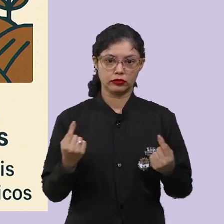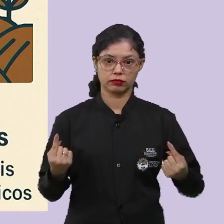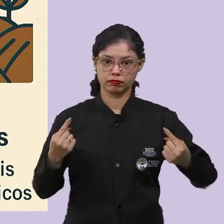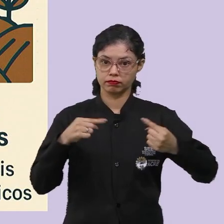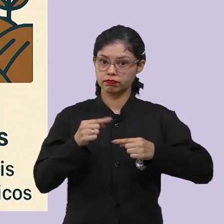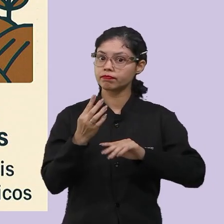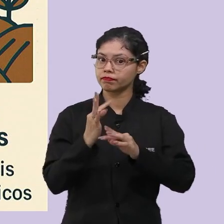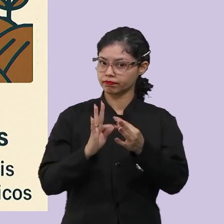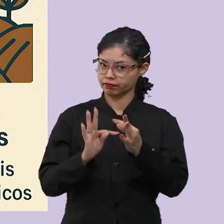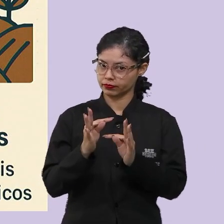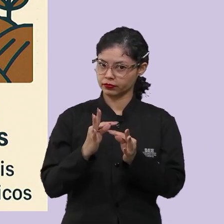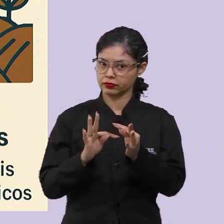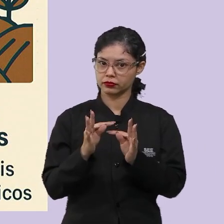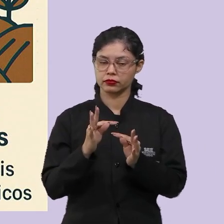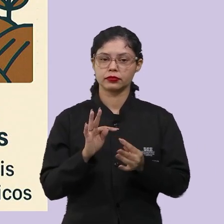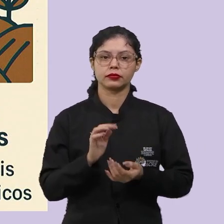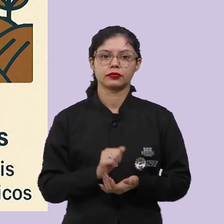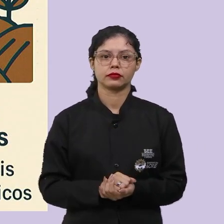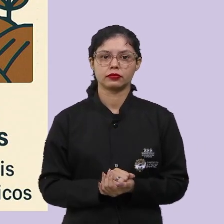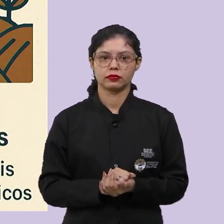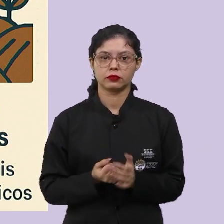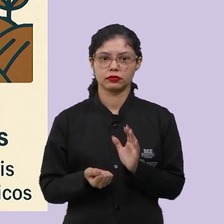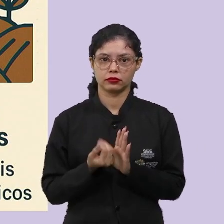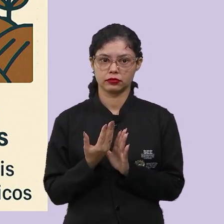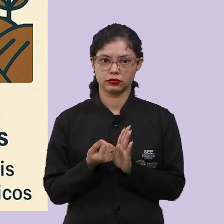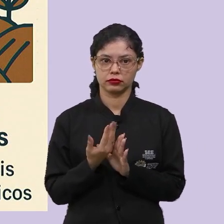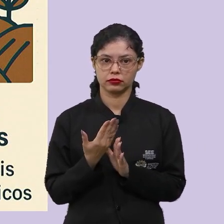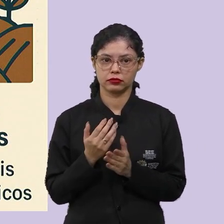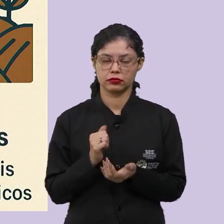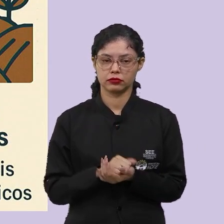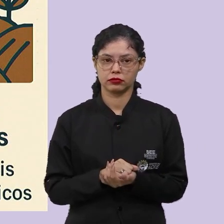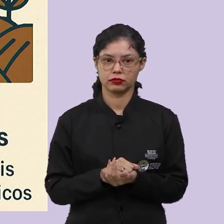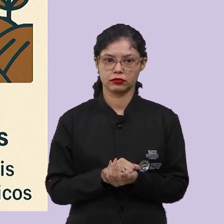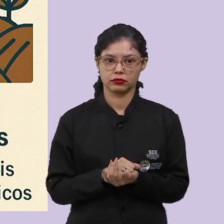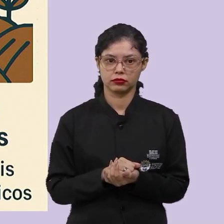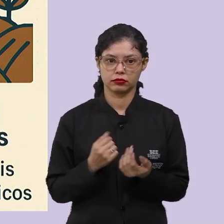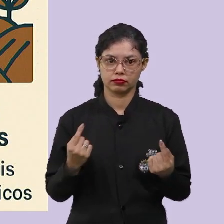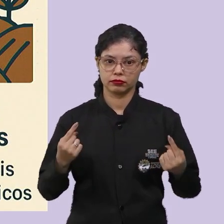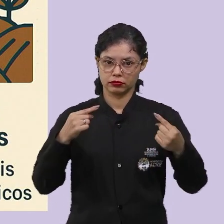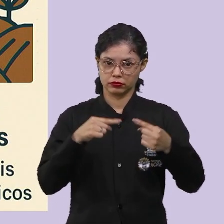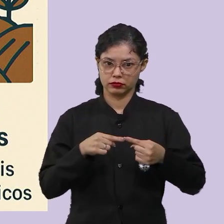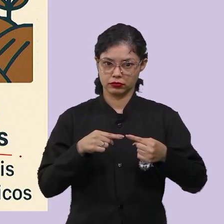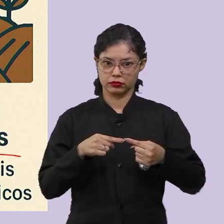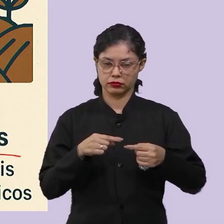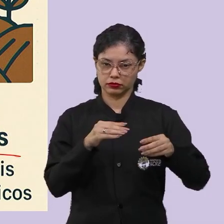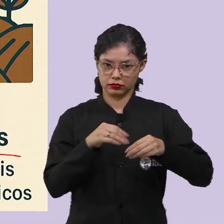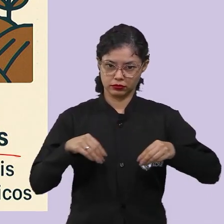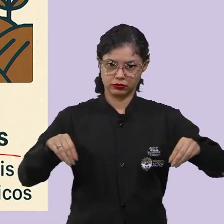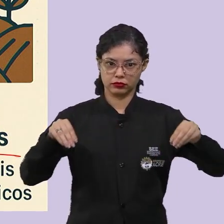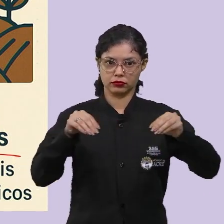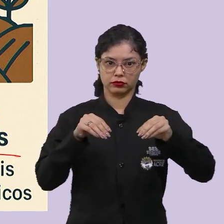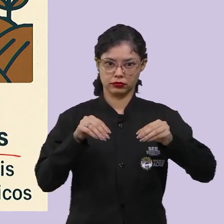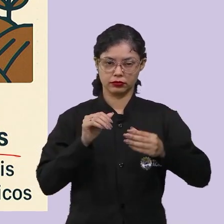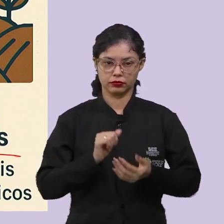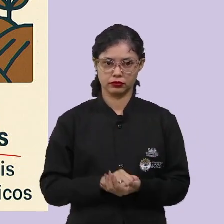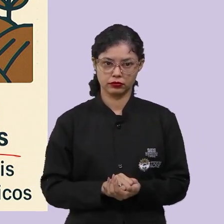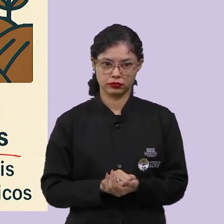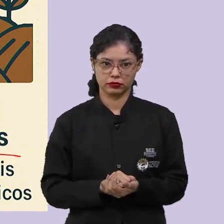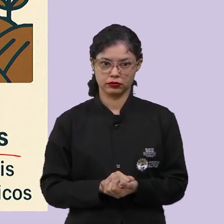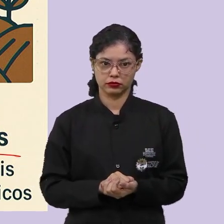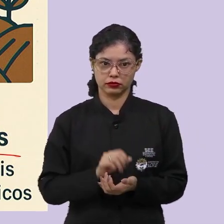competição tecnológica e eles vão gerar conflitos aí de disputas territoriais.